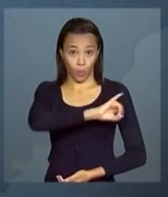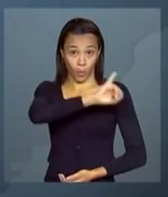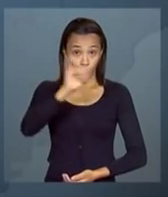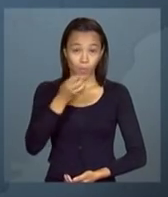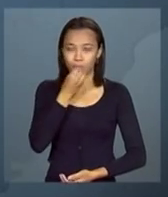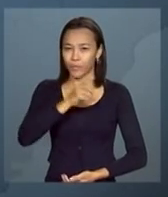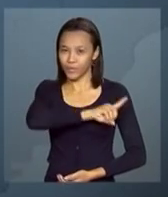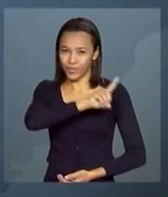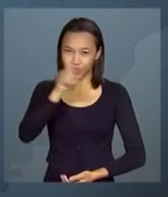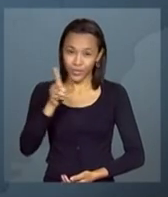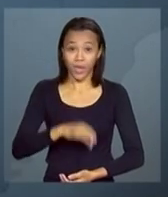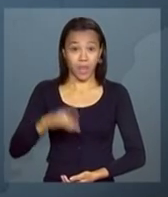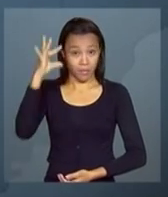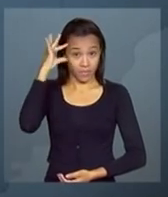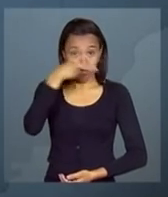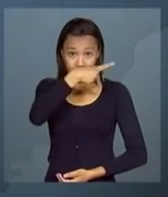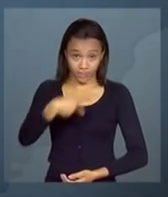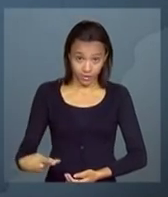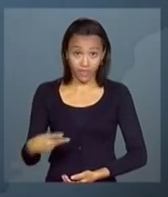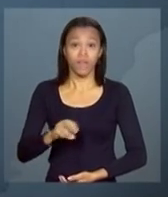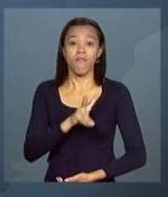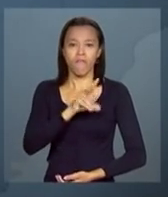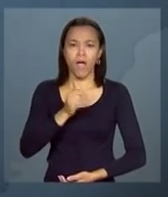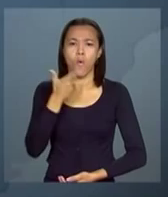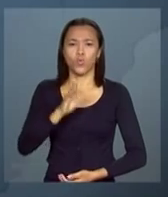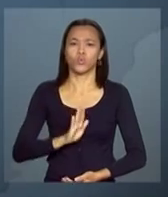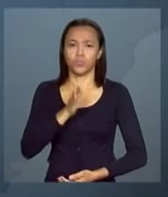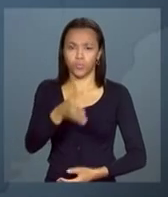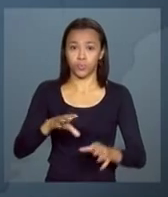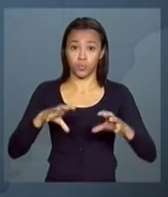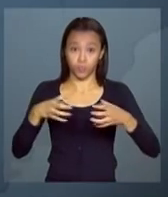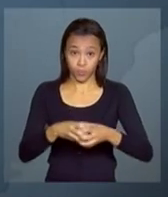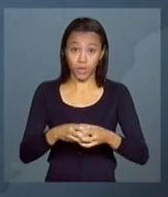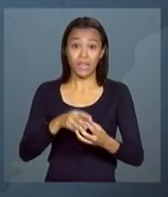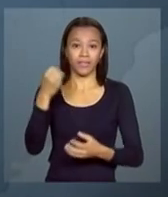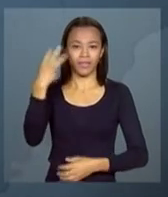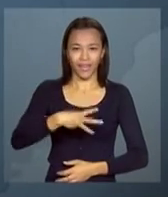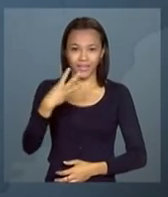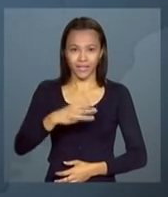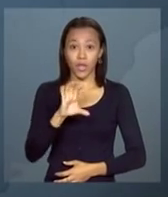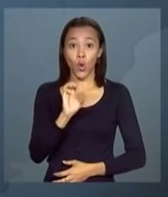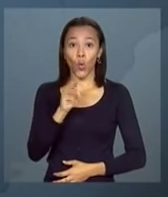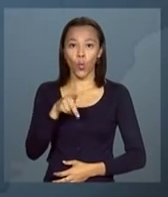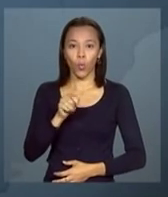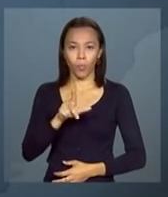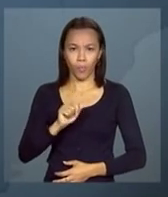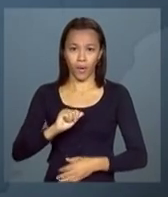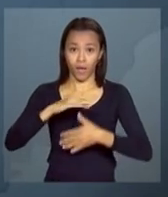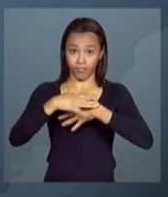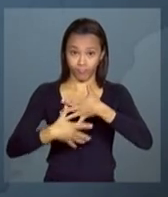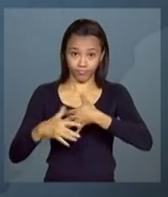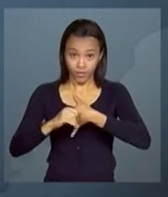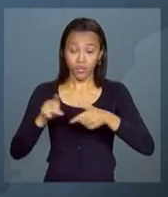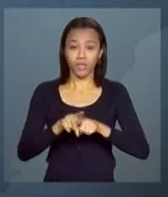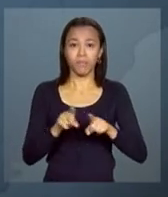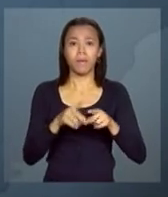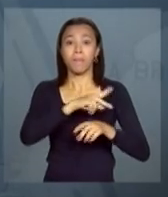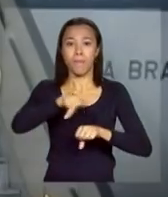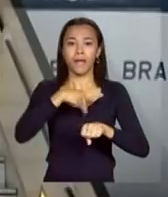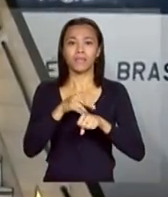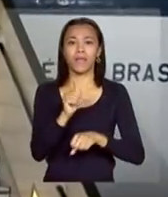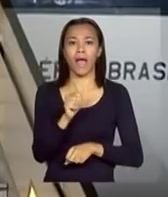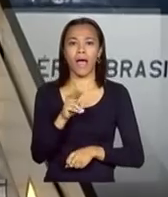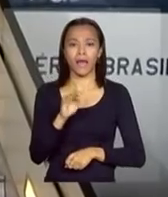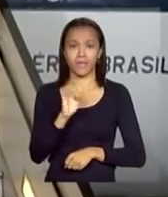Olá, bom dia. A presidenta Dilma Rousseff vai participar hoje da terceira cúpula América do Sul e países árabes.